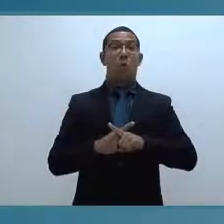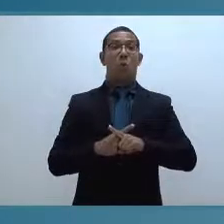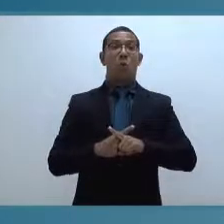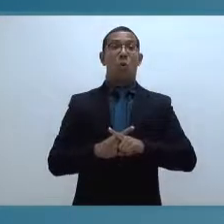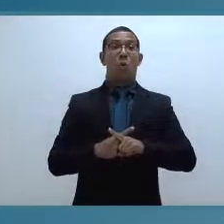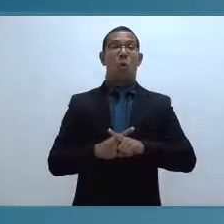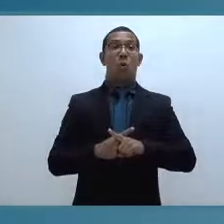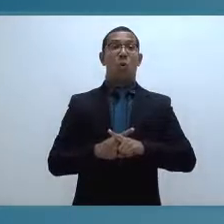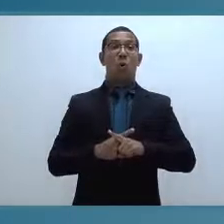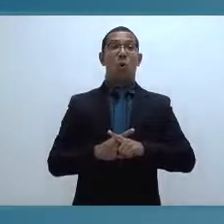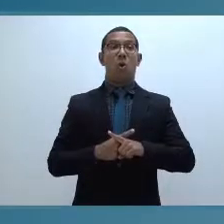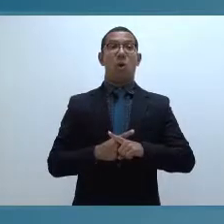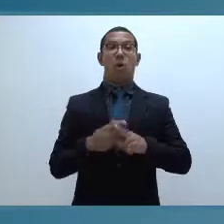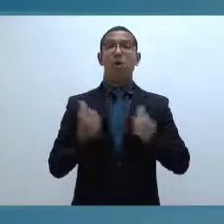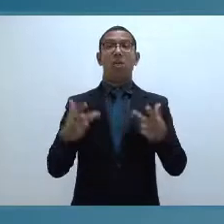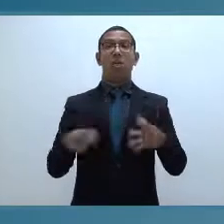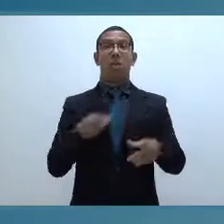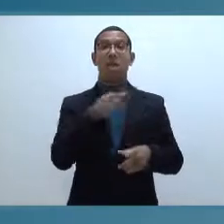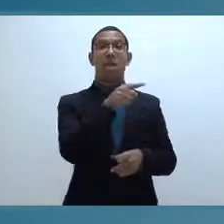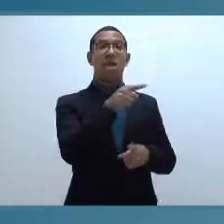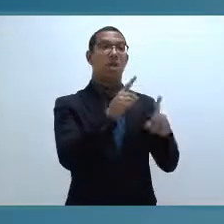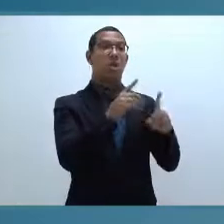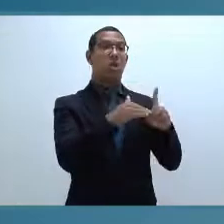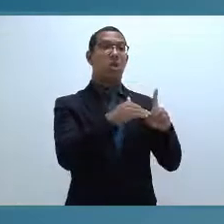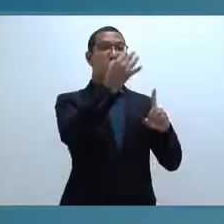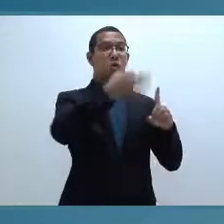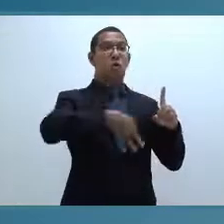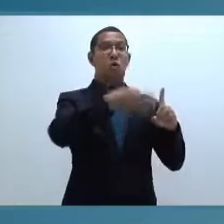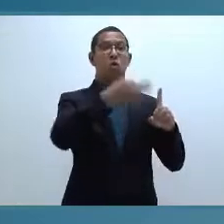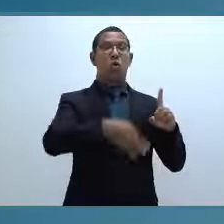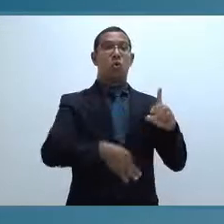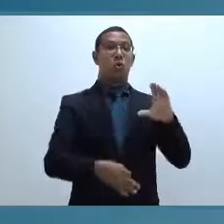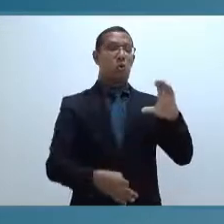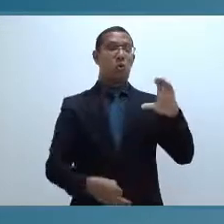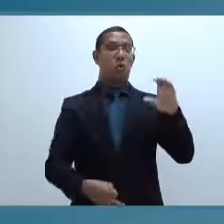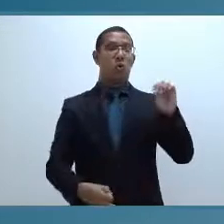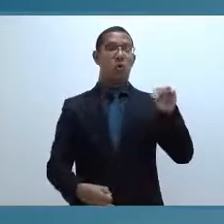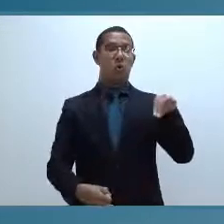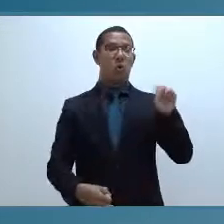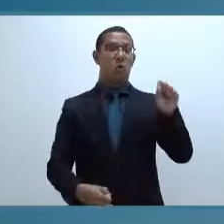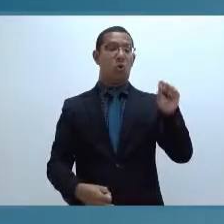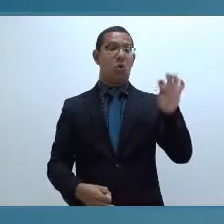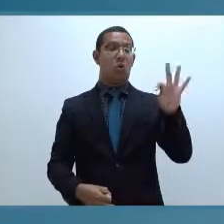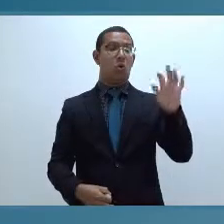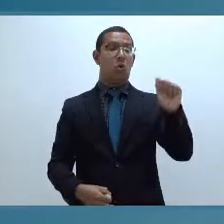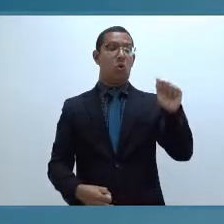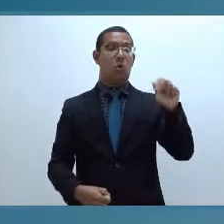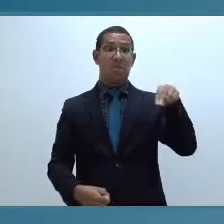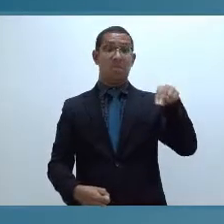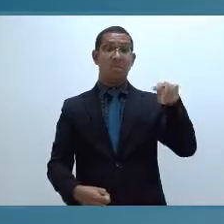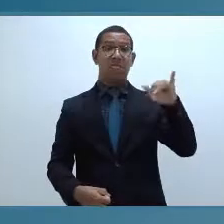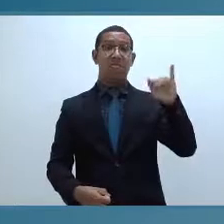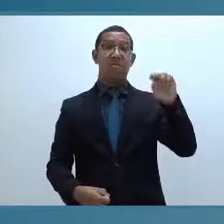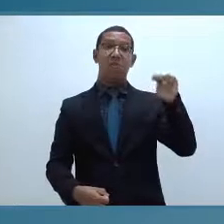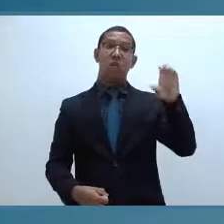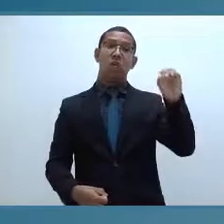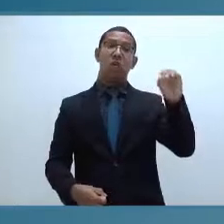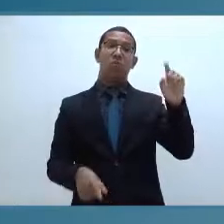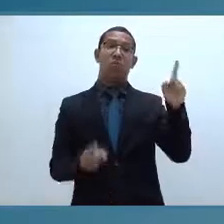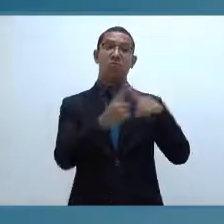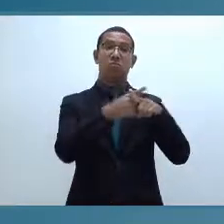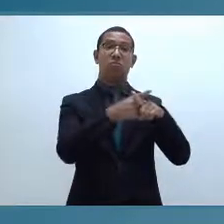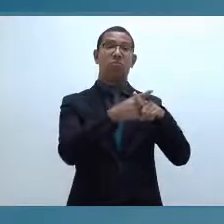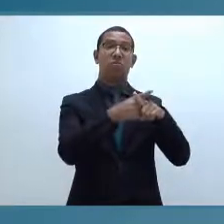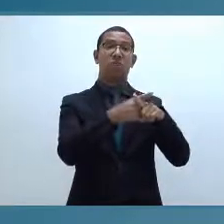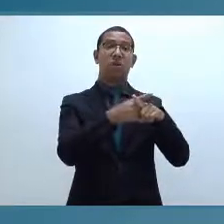do desembargador Constantino. É, que não. É, mas ele. Ele